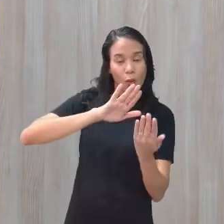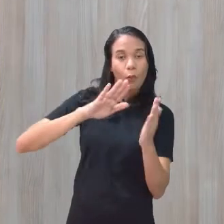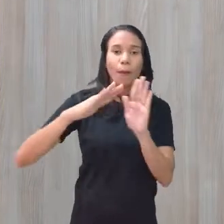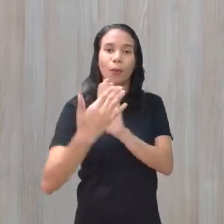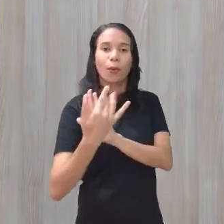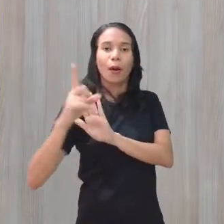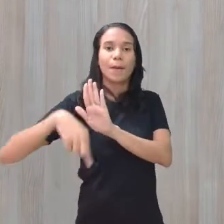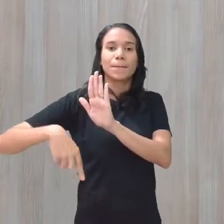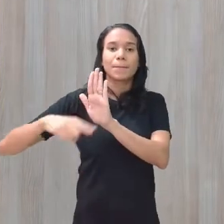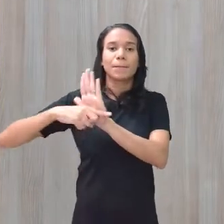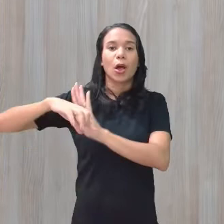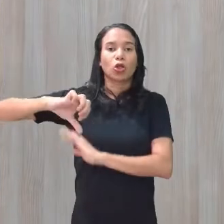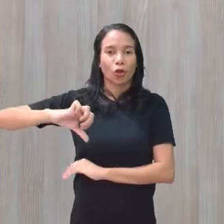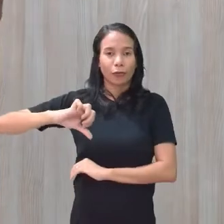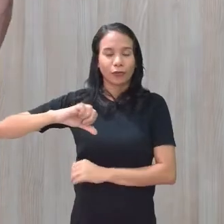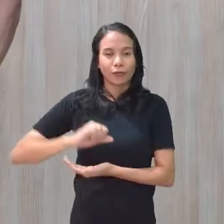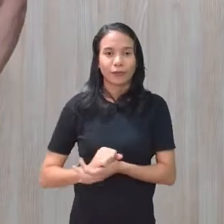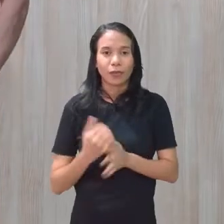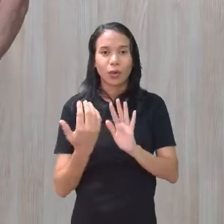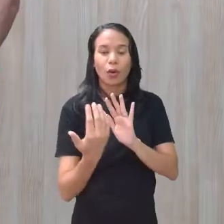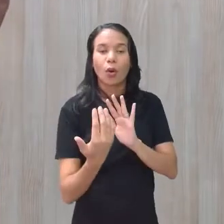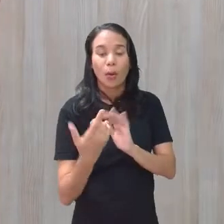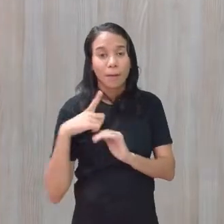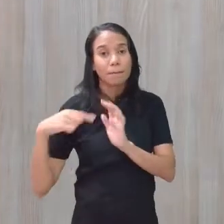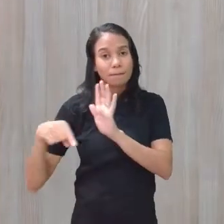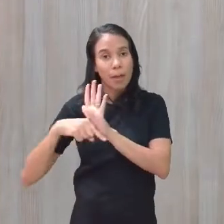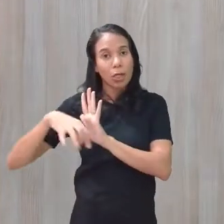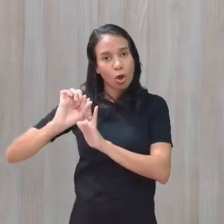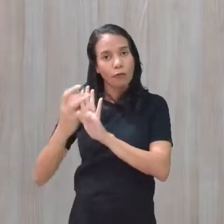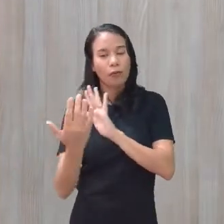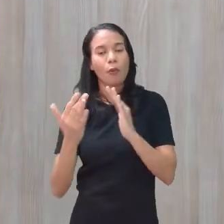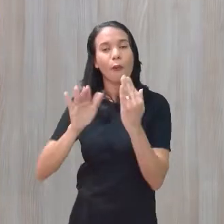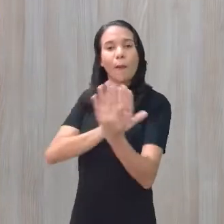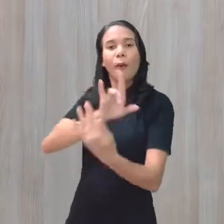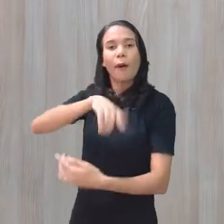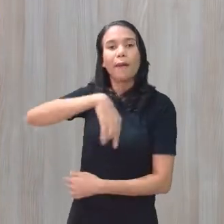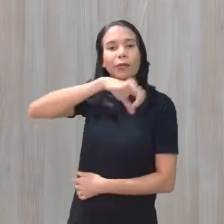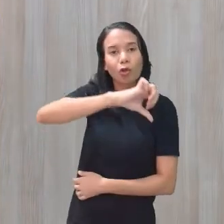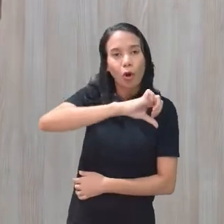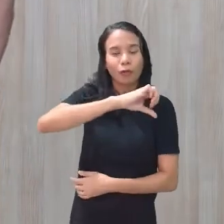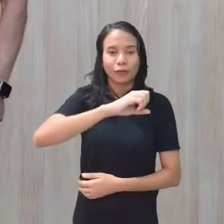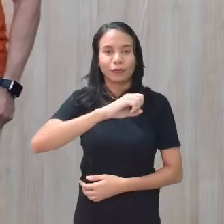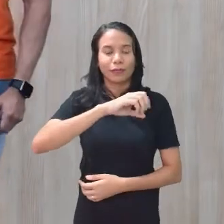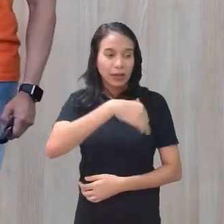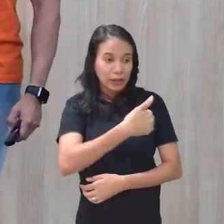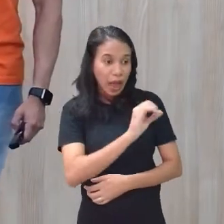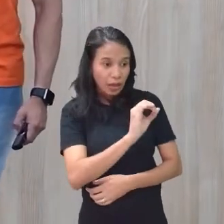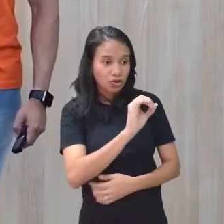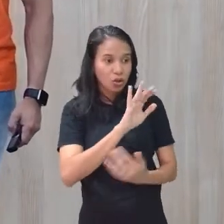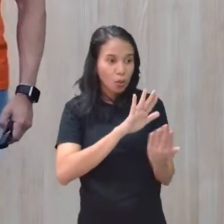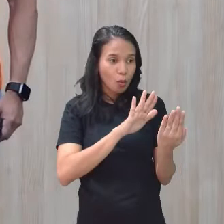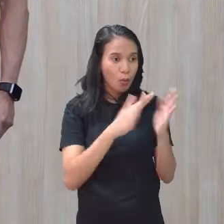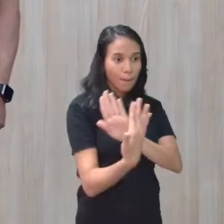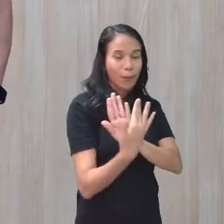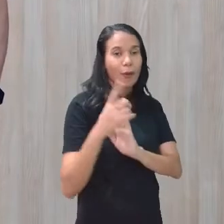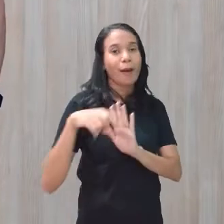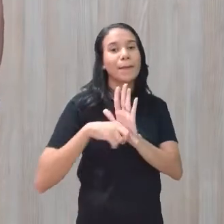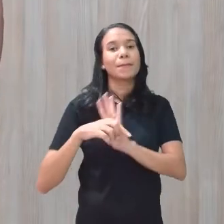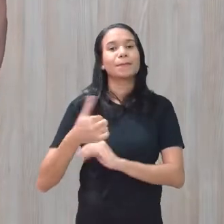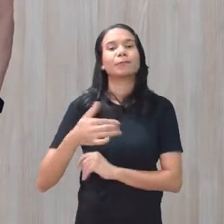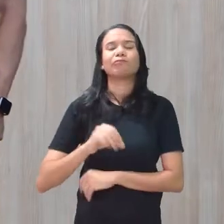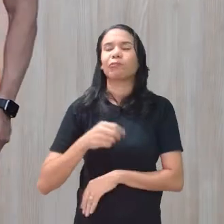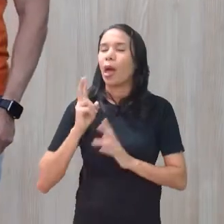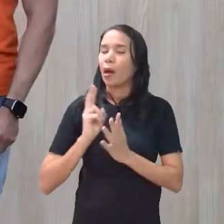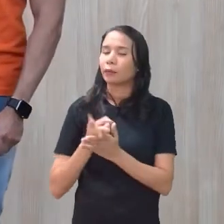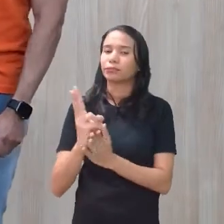menos 9. O oposto de menos 9 é 9. O oposto de 10 é menos 10 e assim por